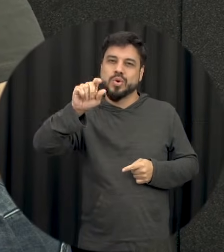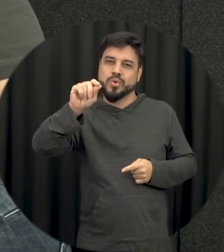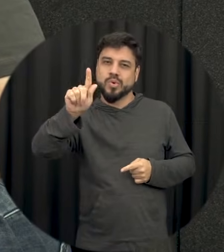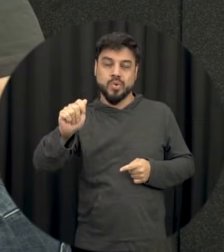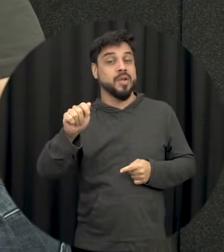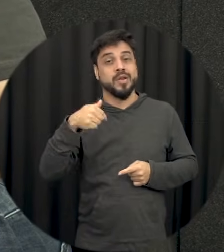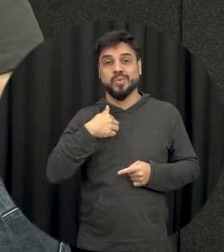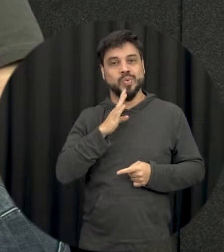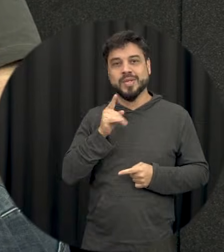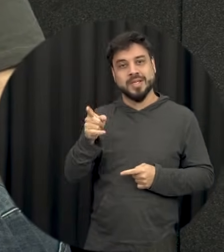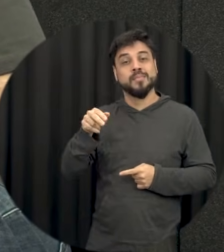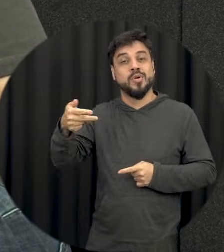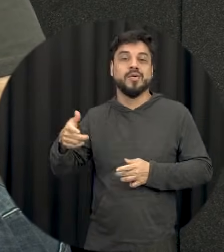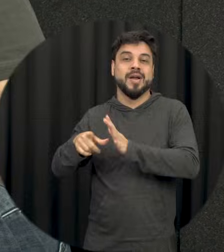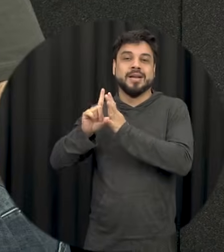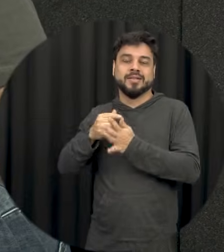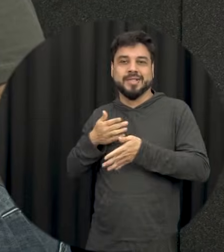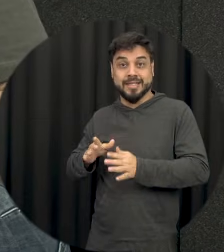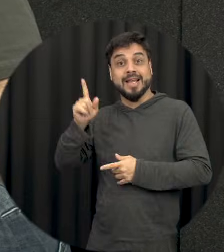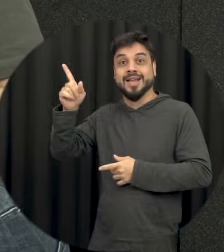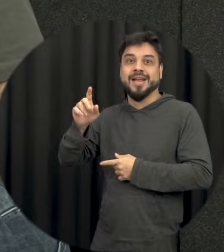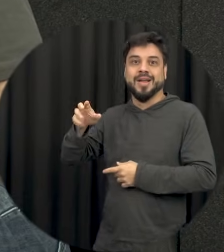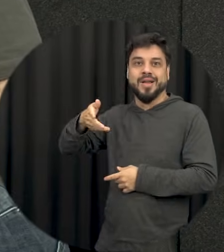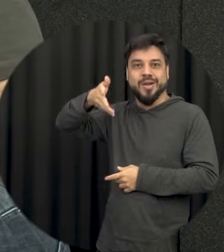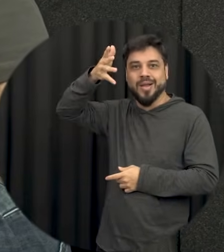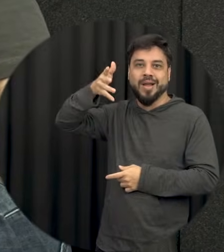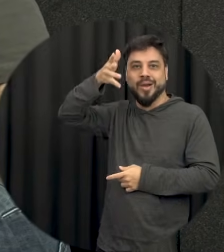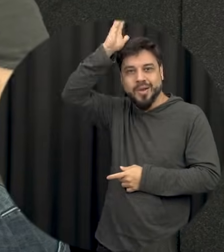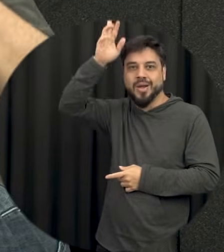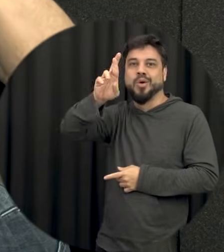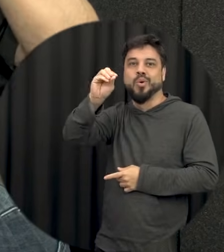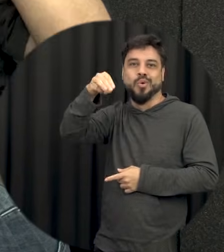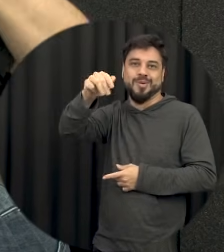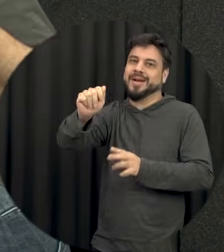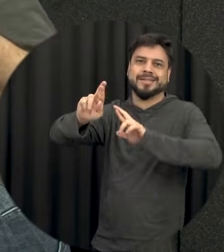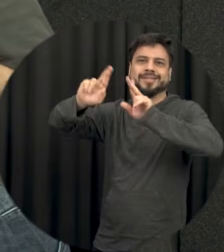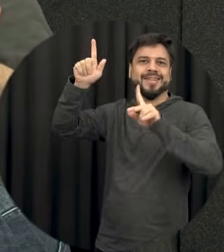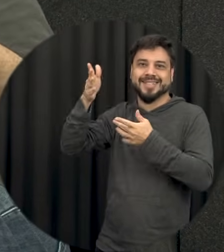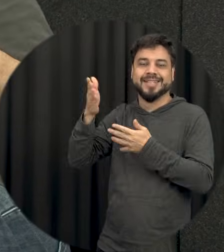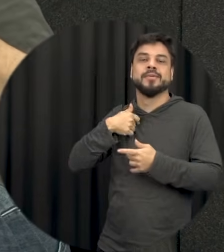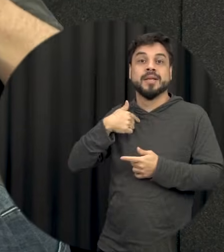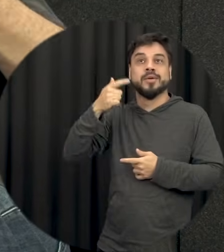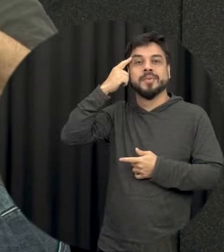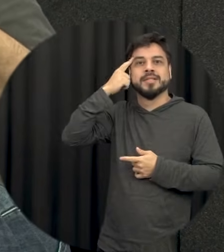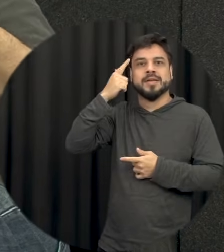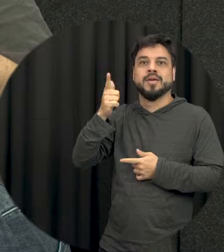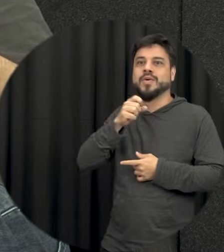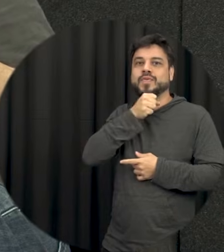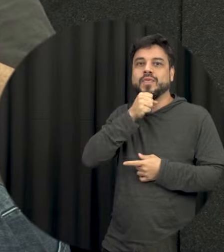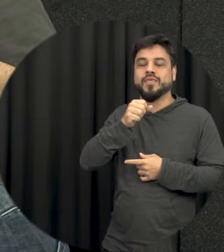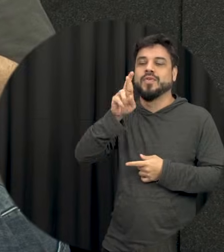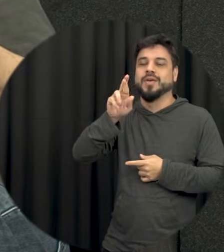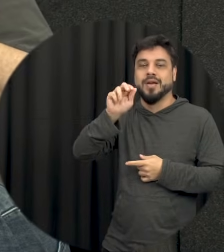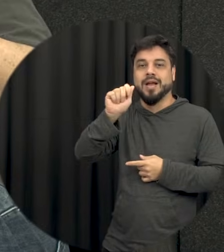nascer. Um arqueólogo em Roma, então o arqueólogo em Roma não tem nada a ver, completamente diferente. Mas eu vivi com esse mito do avô arqueólogo e também queria ser